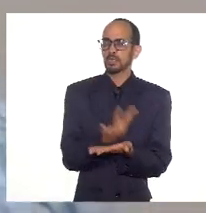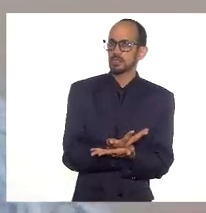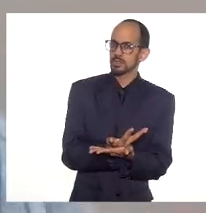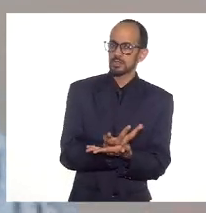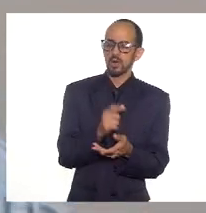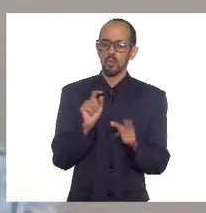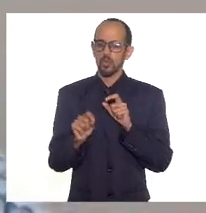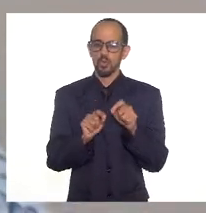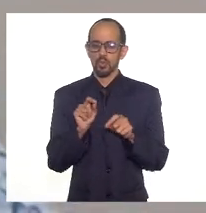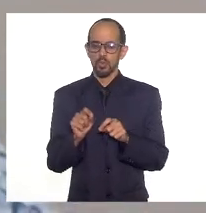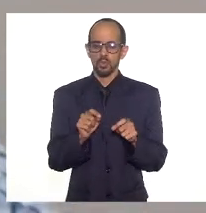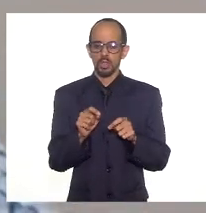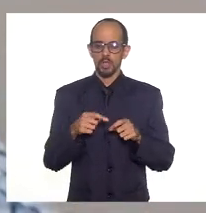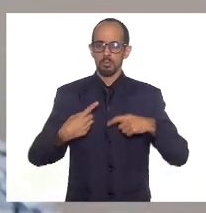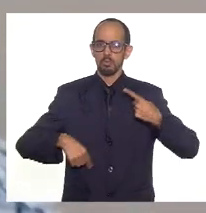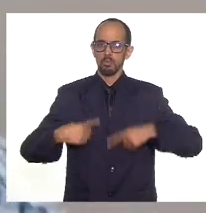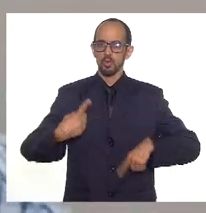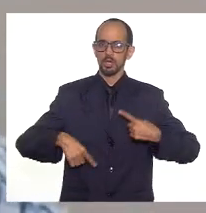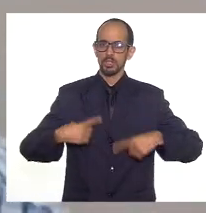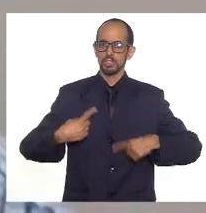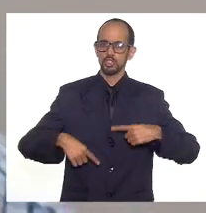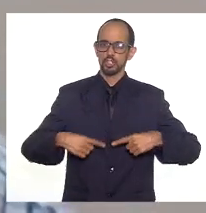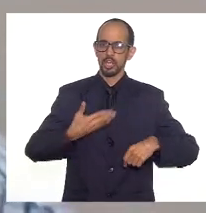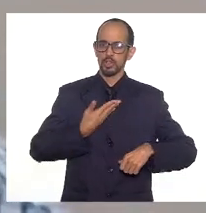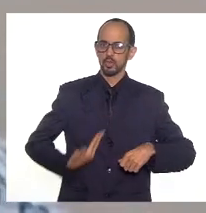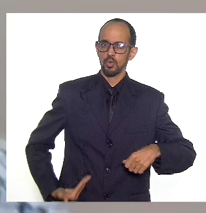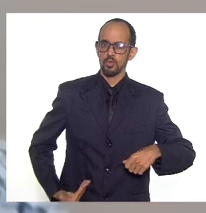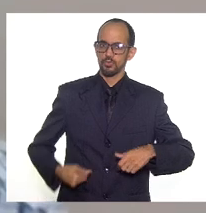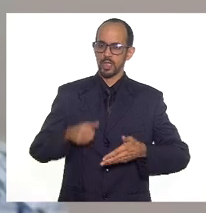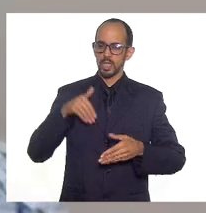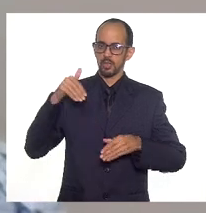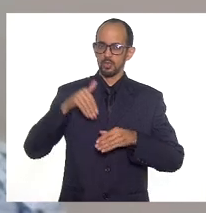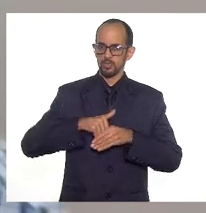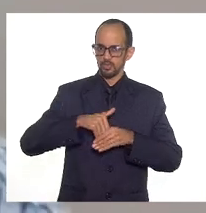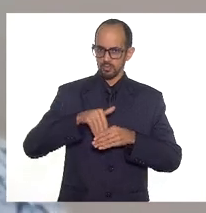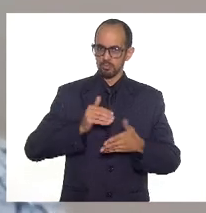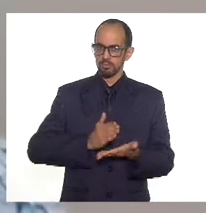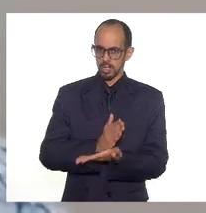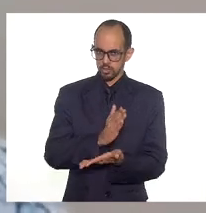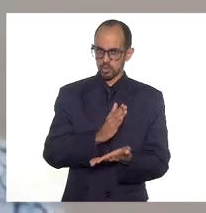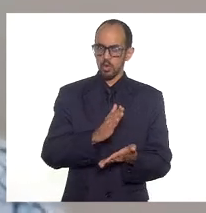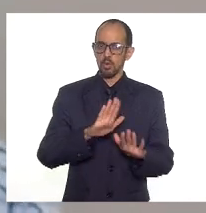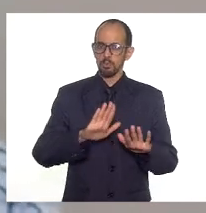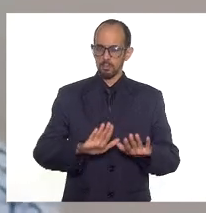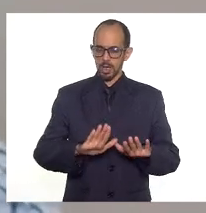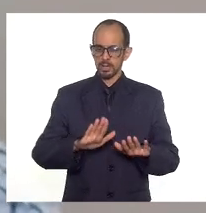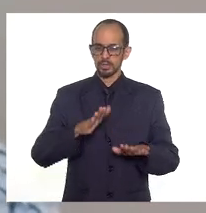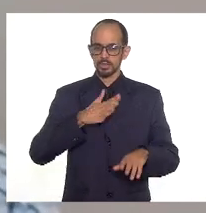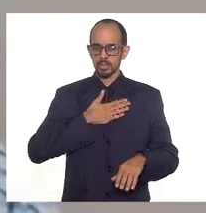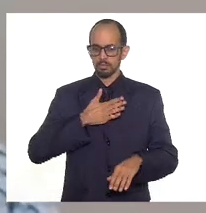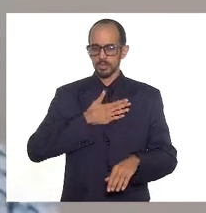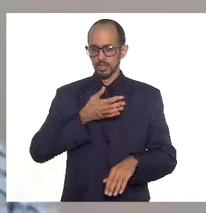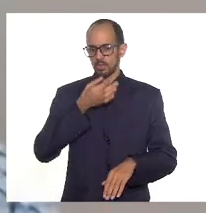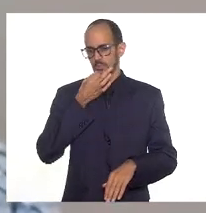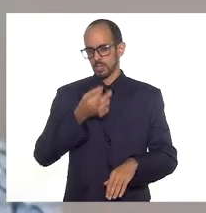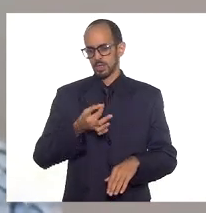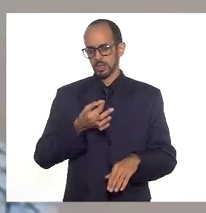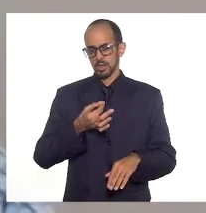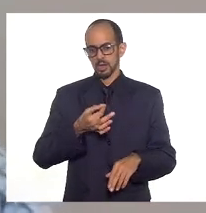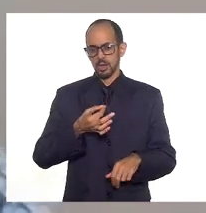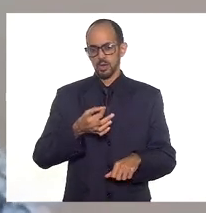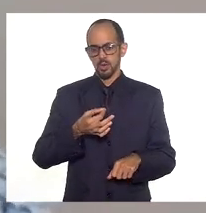é uma decisão, inclusive, política do governo que foi eleito, mas que me parece que, do ponto de vista, quer dizer,